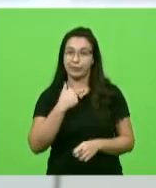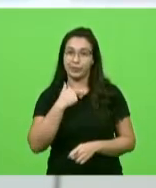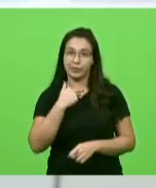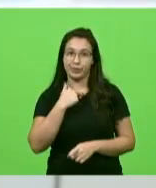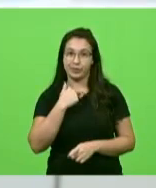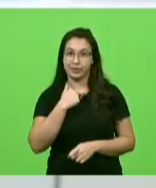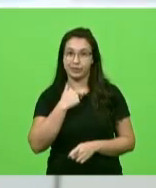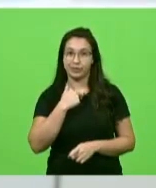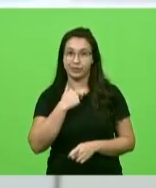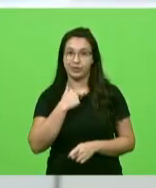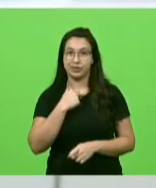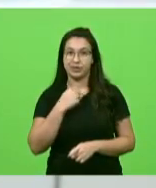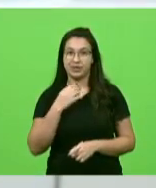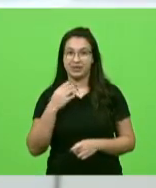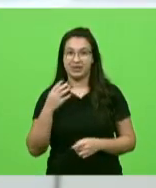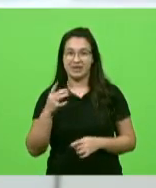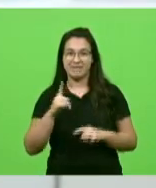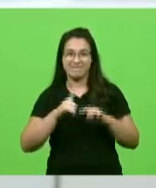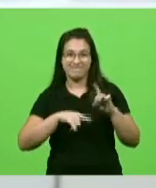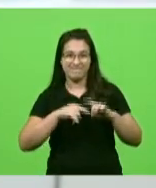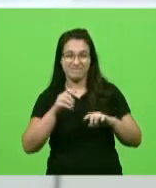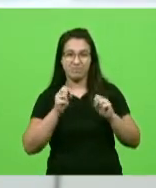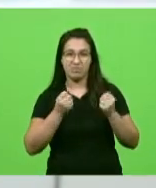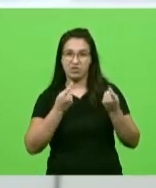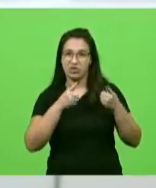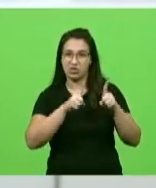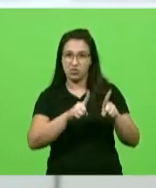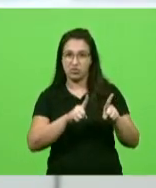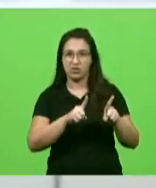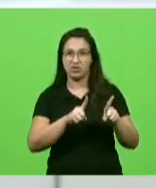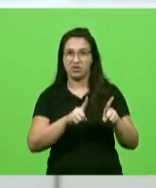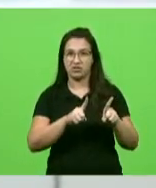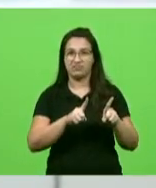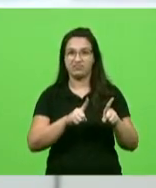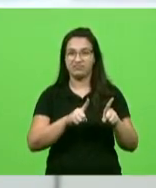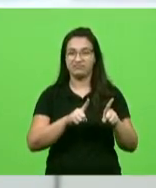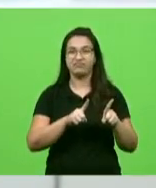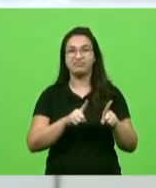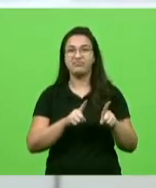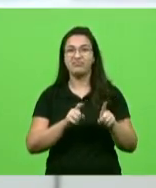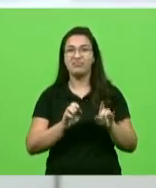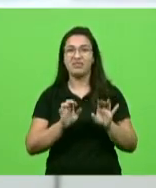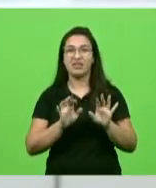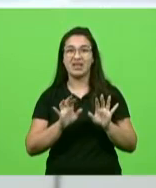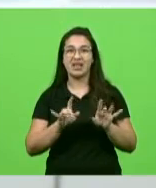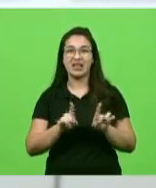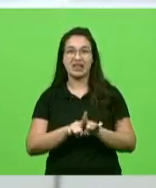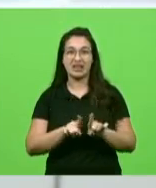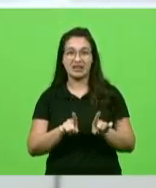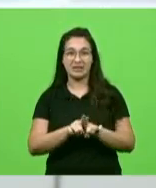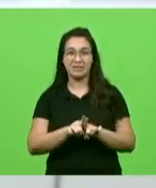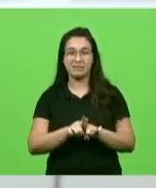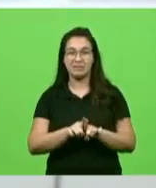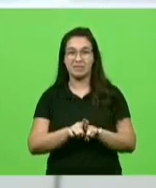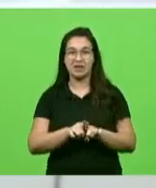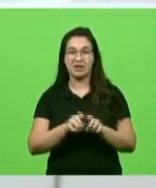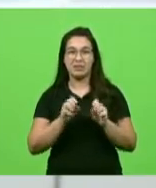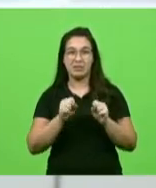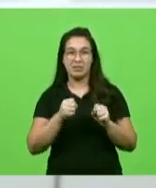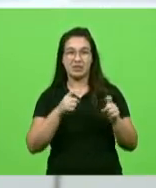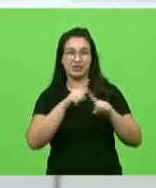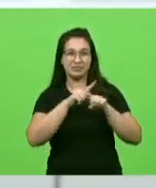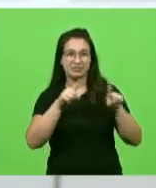malícia pode atacar lá a ignorância pode indicar rede canalizada